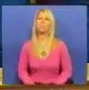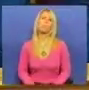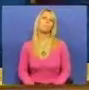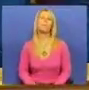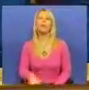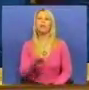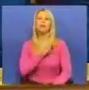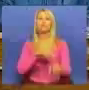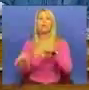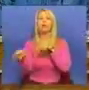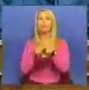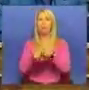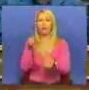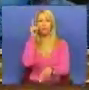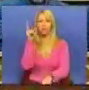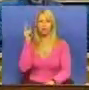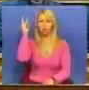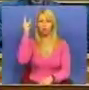Sr. Deputado Francisco Louto.